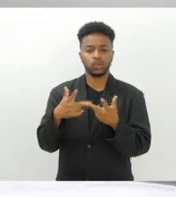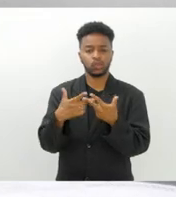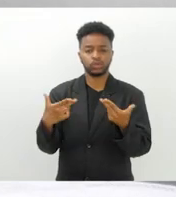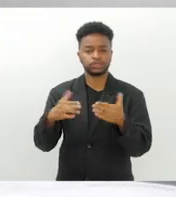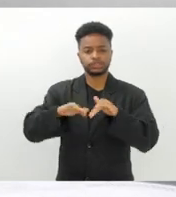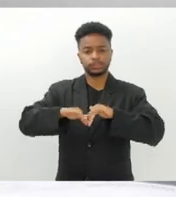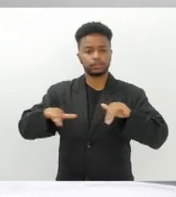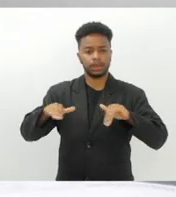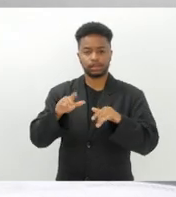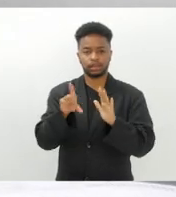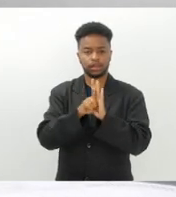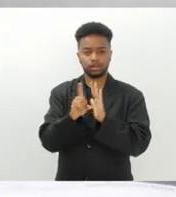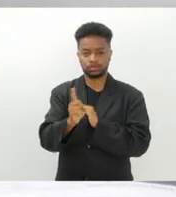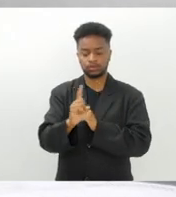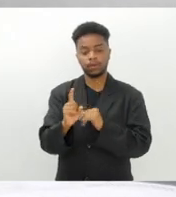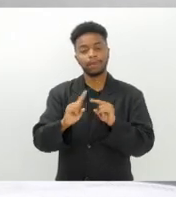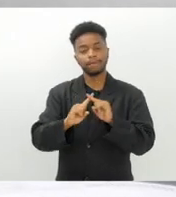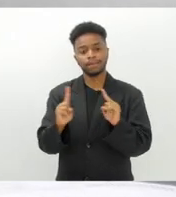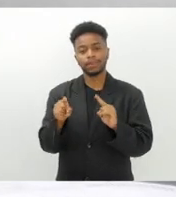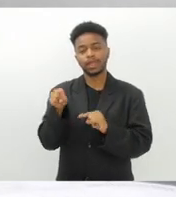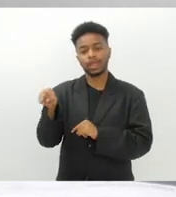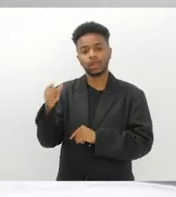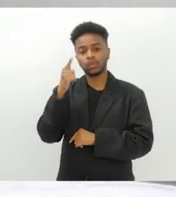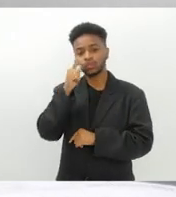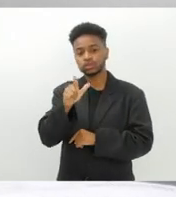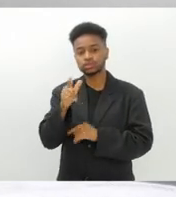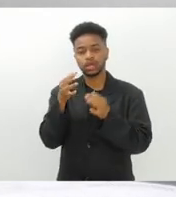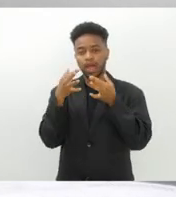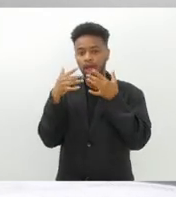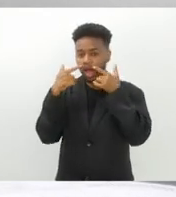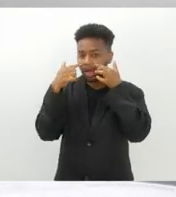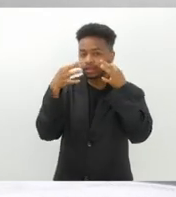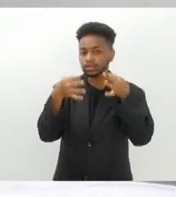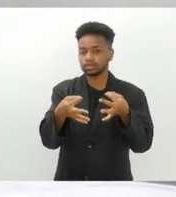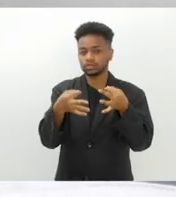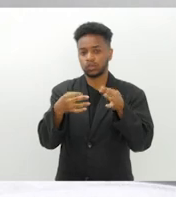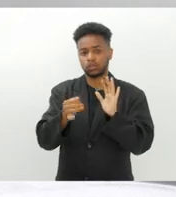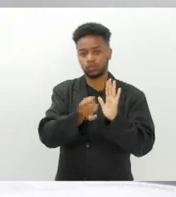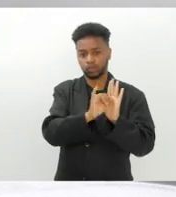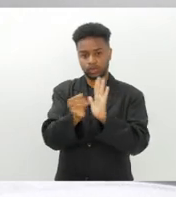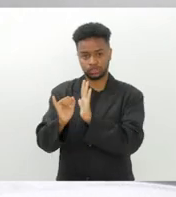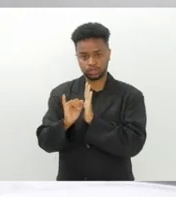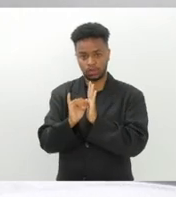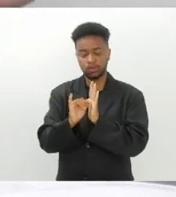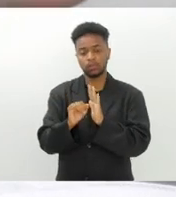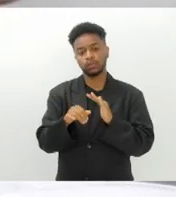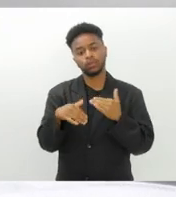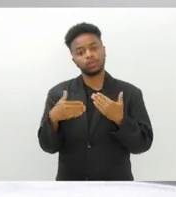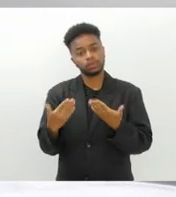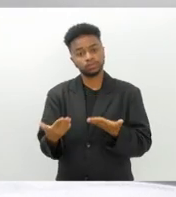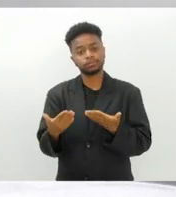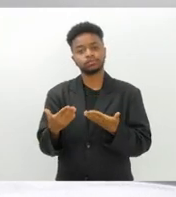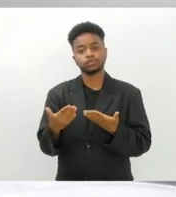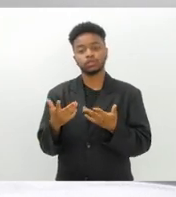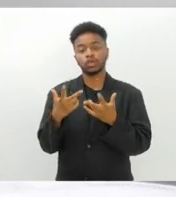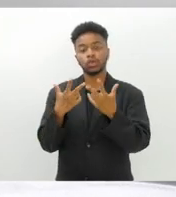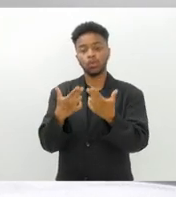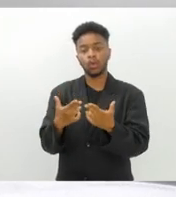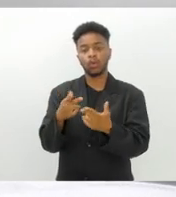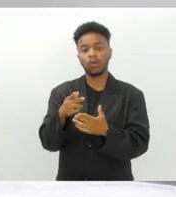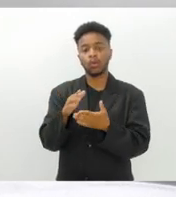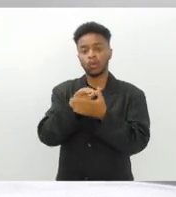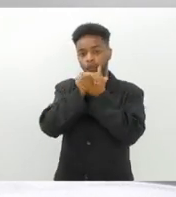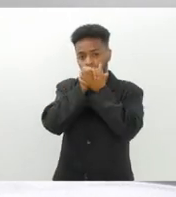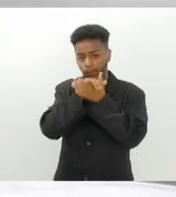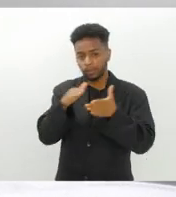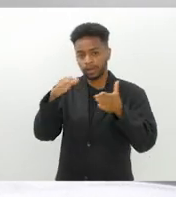né, para que ela dê um olhar de atenção nesses editais e que, como sugeriu o pai